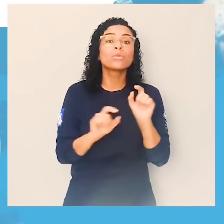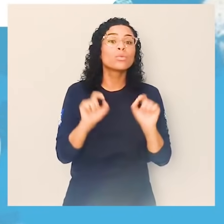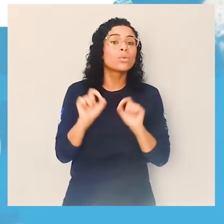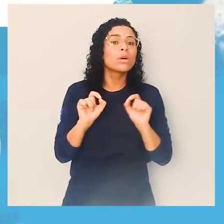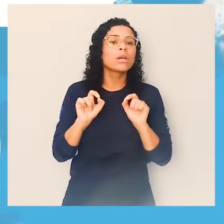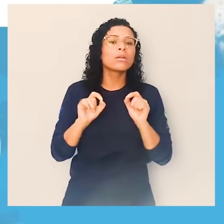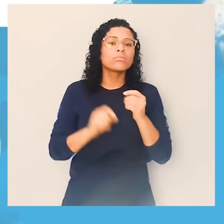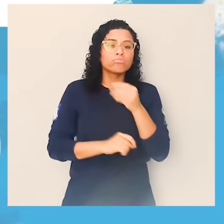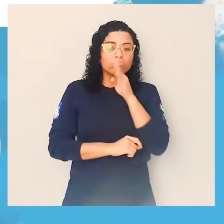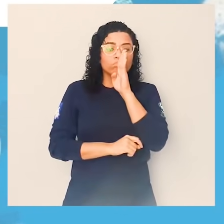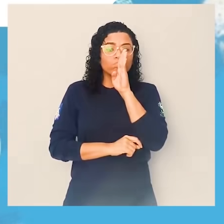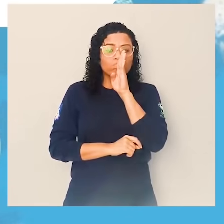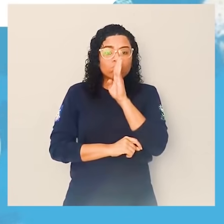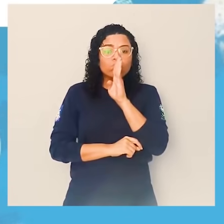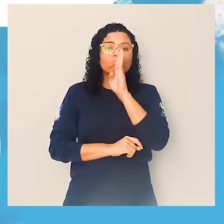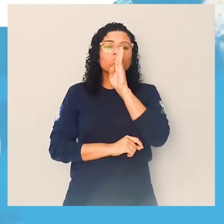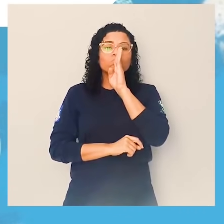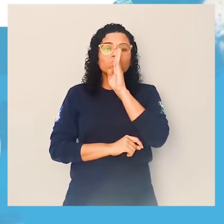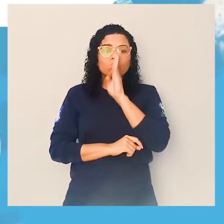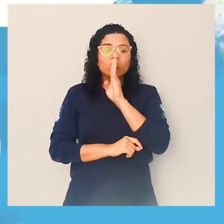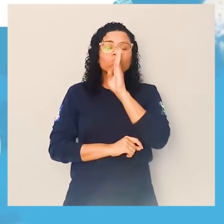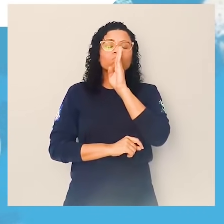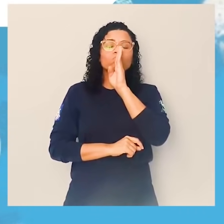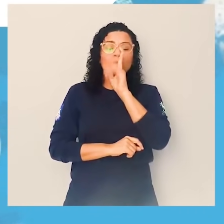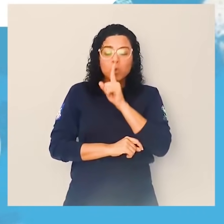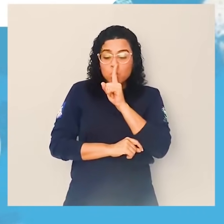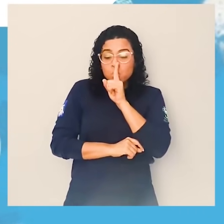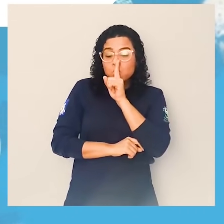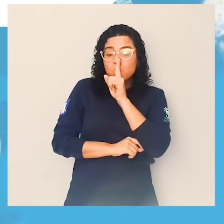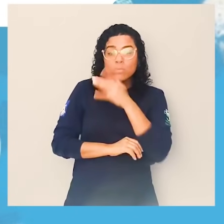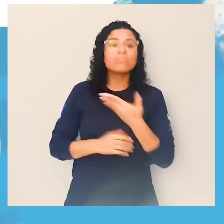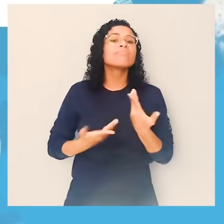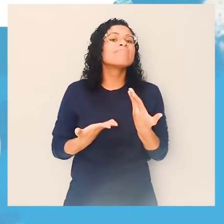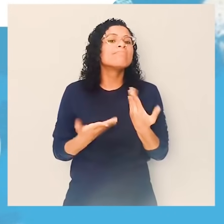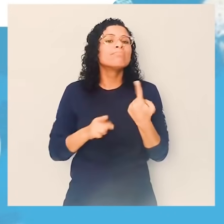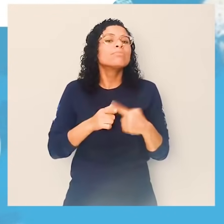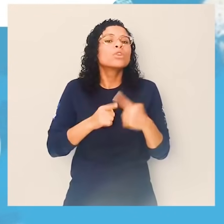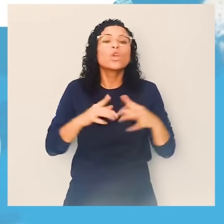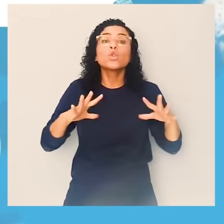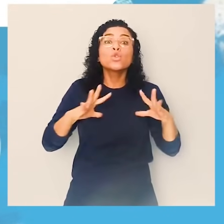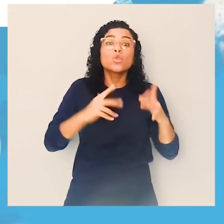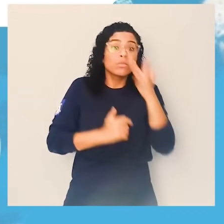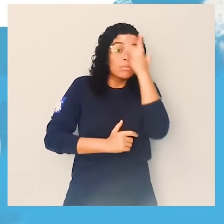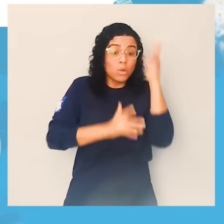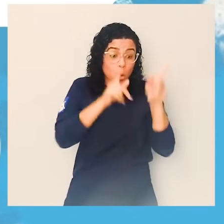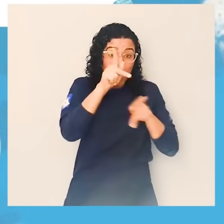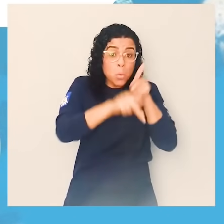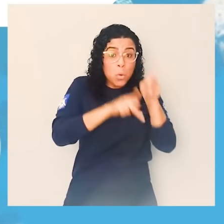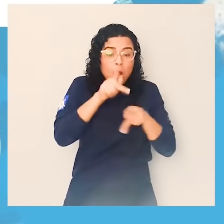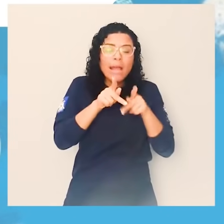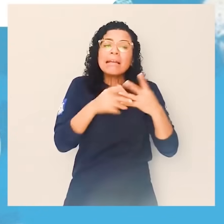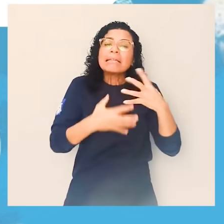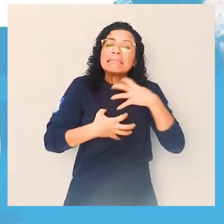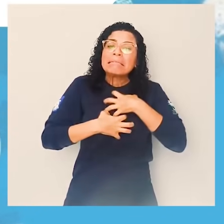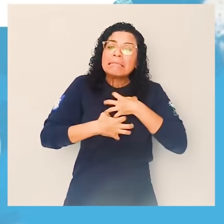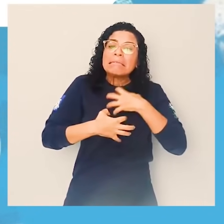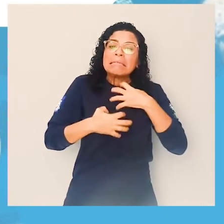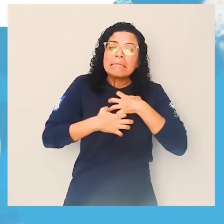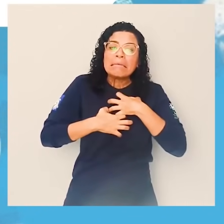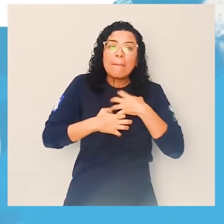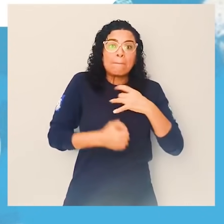foram ficando cada vez mais quietas, cada vez mais caladas. É que todo mundo tinha medo de levar pito do